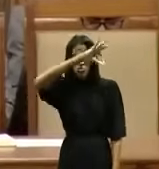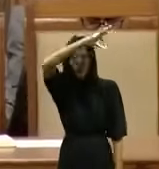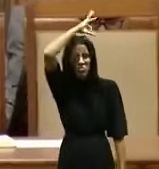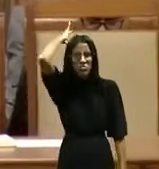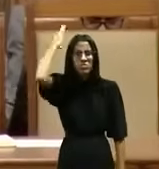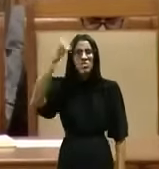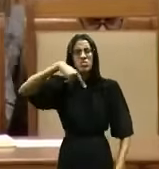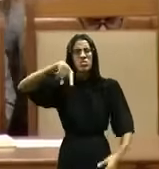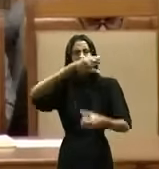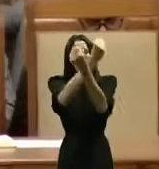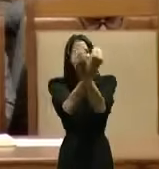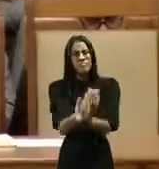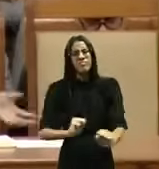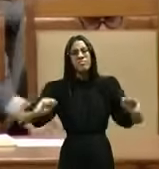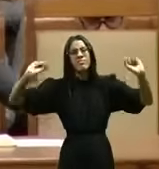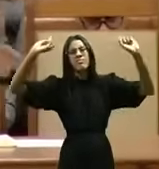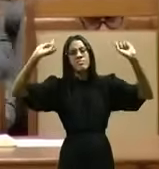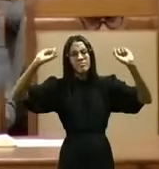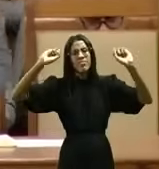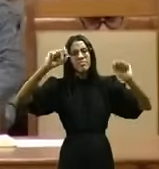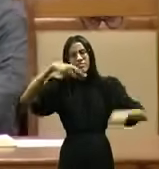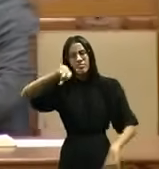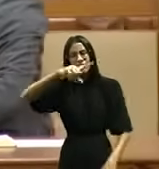tem a liberdade do